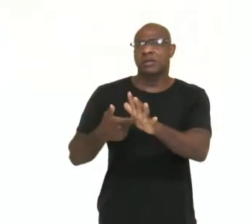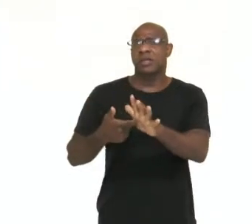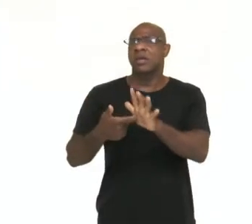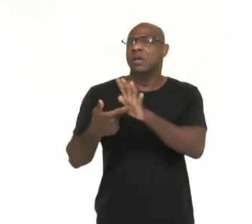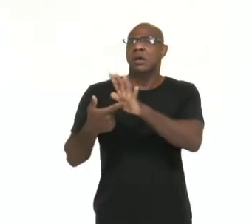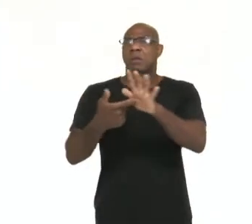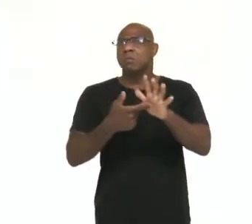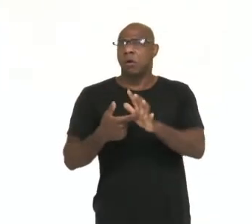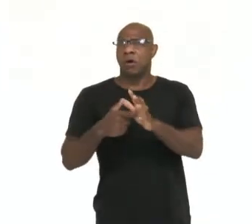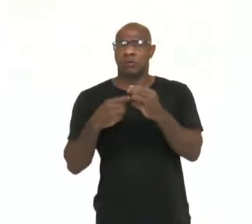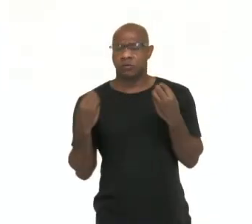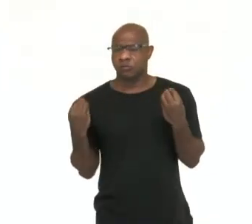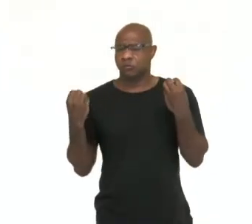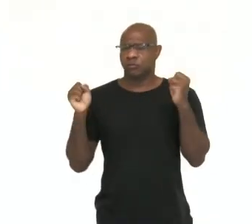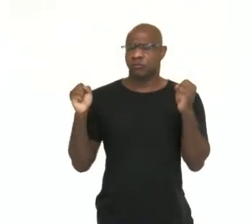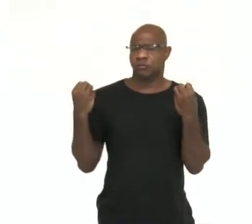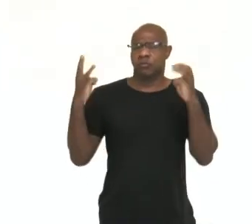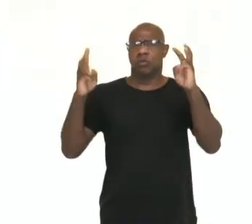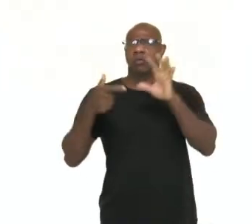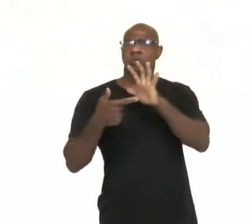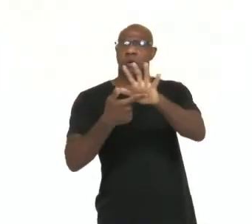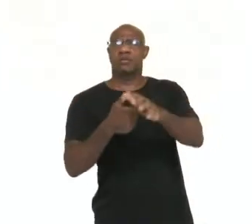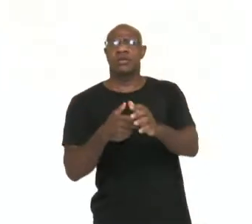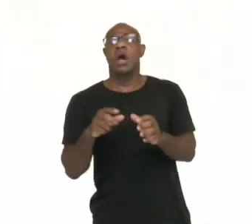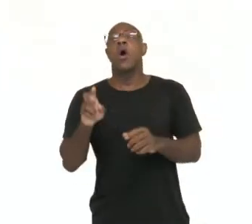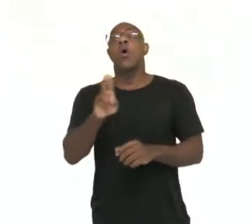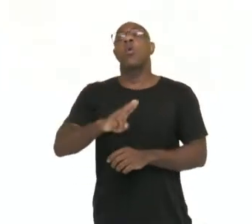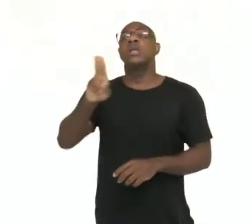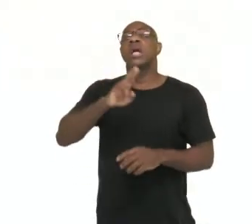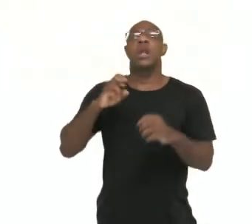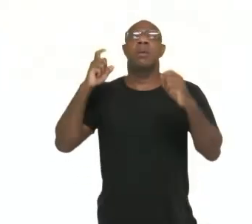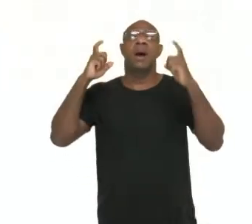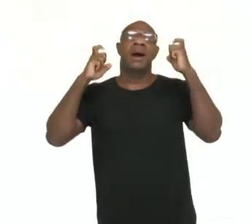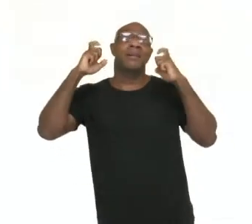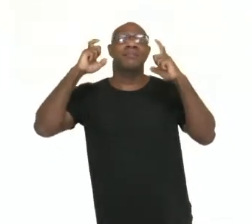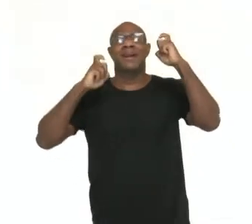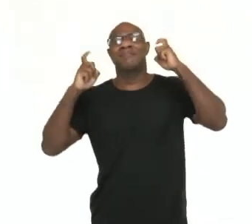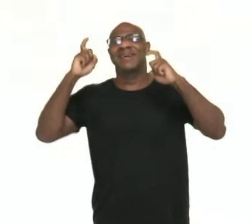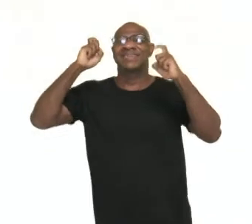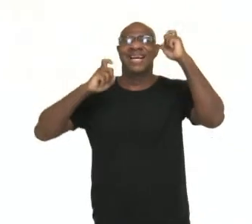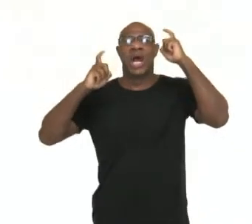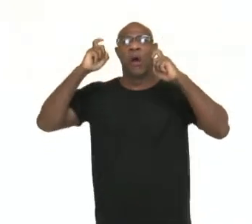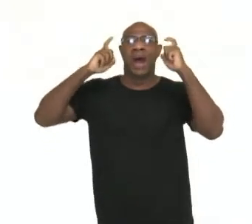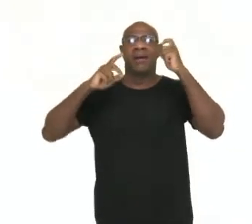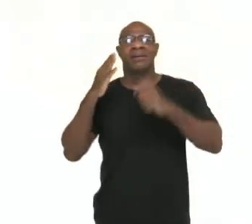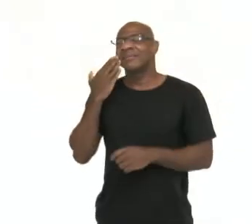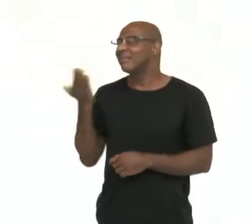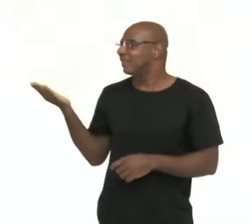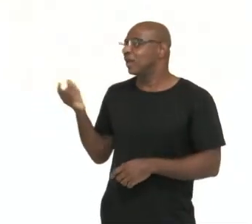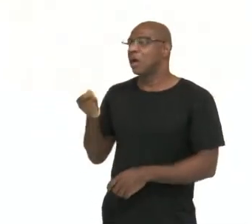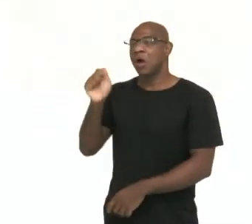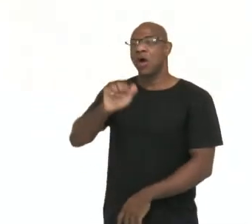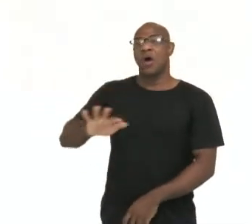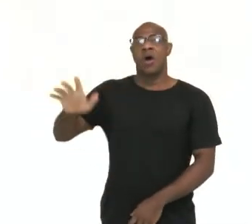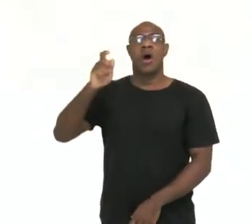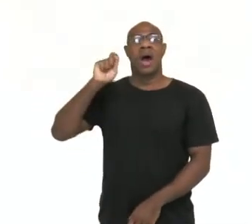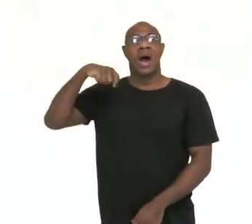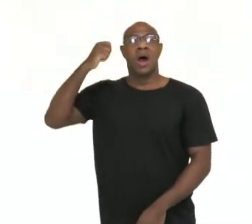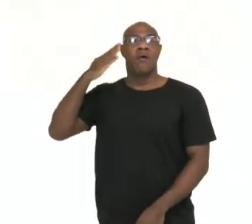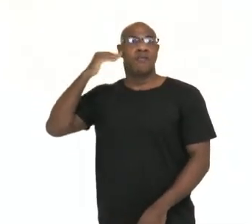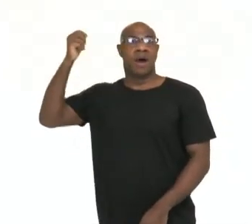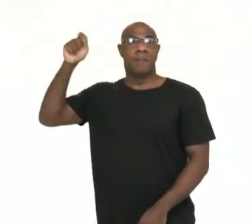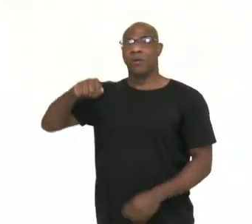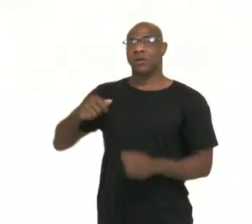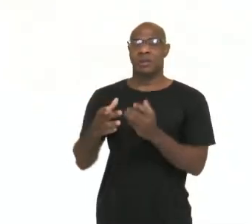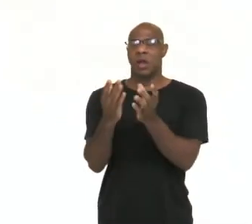expressão faciais, né? Quem nunca viu, né? Olha, observando a imagem de um artista pintado desta maneira, com